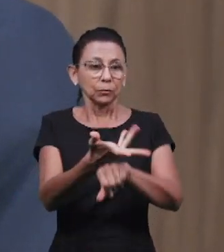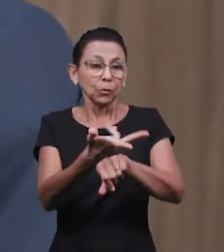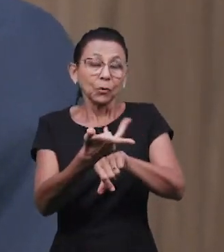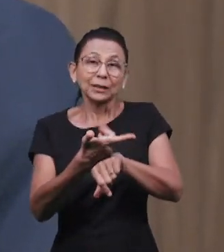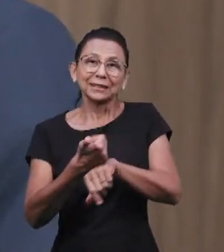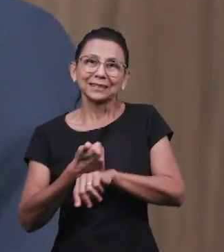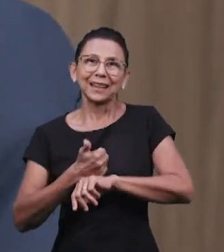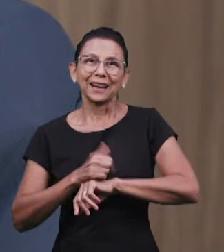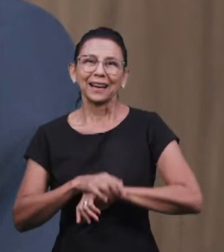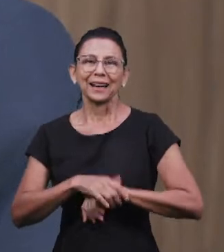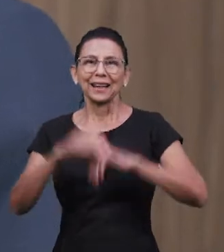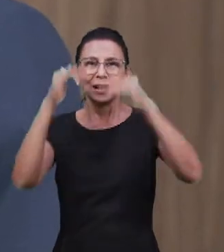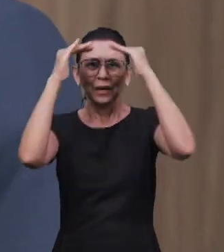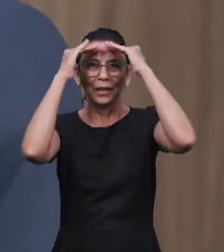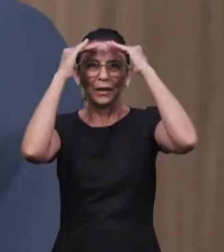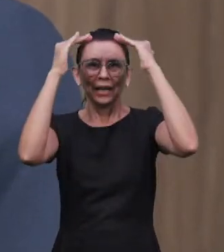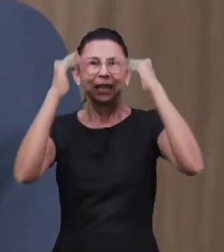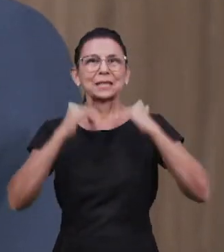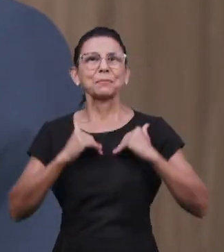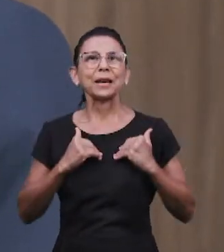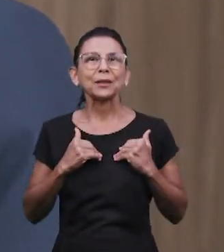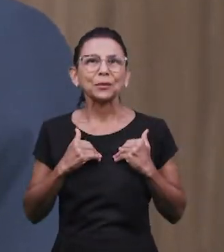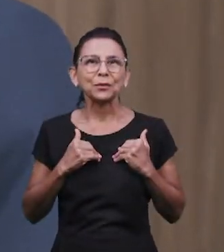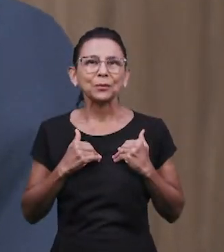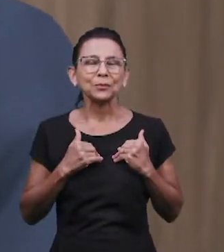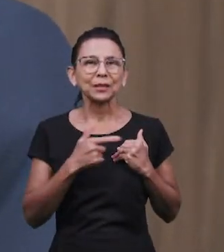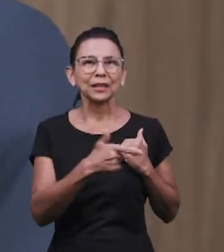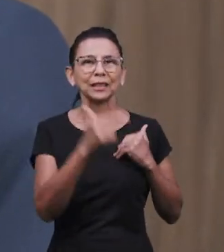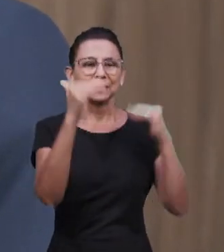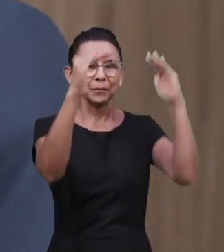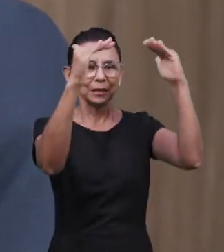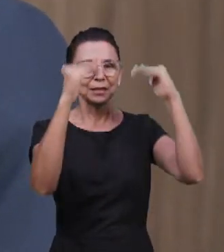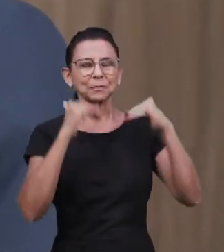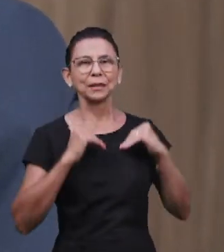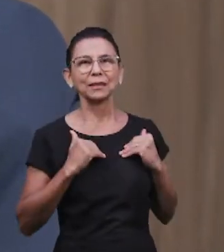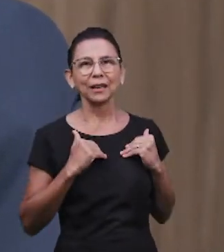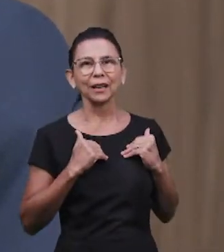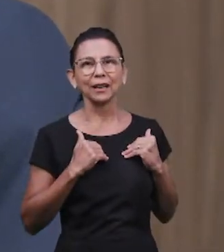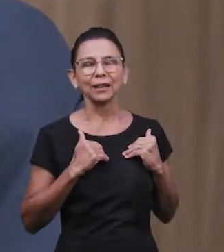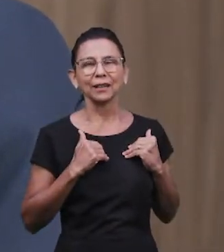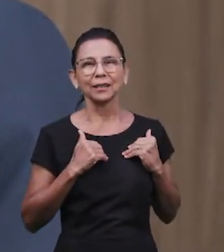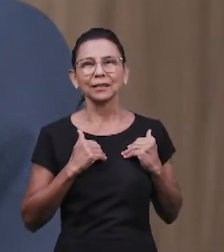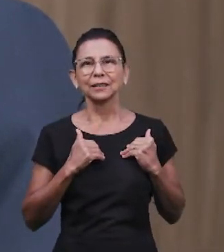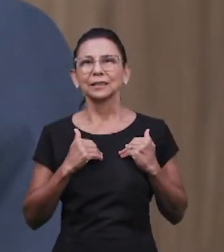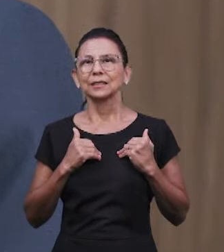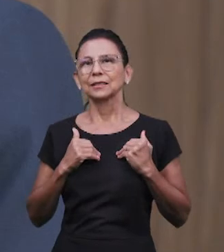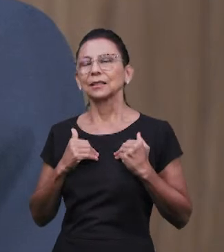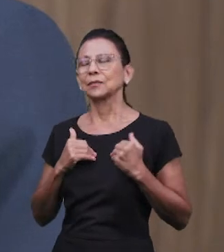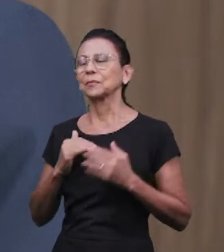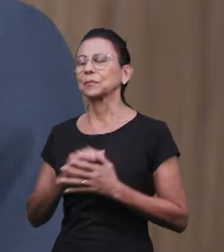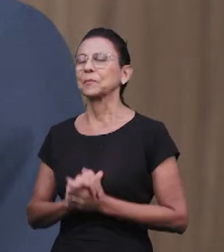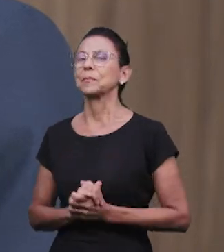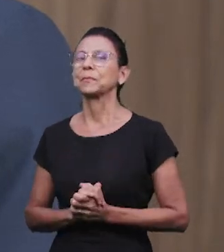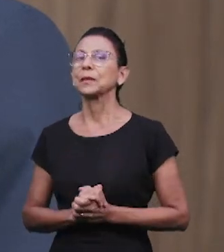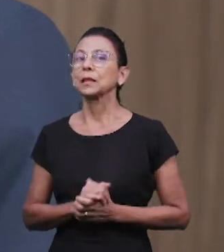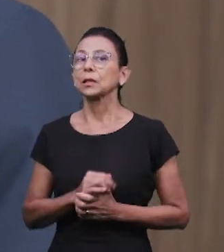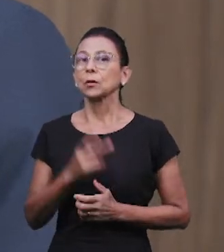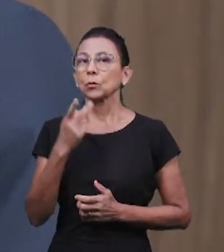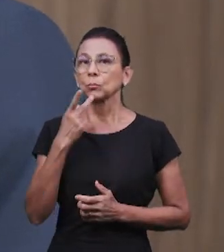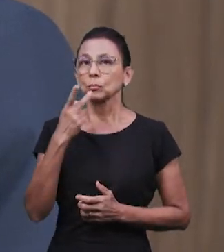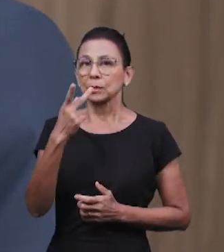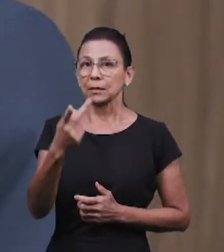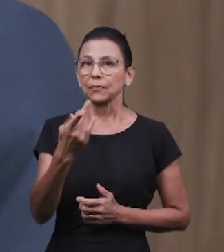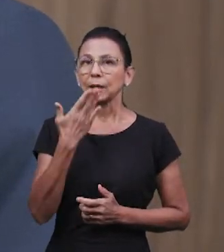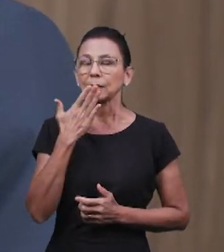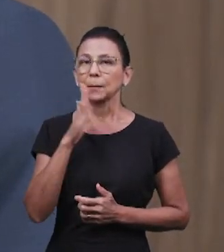autoridade diante do filho? Eu acho que esse é um aspecto muito importante. Você, como pai, você vai conquistar a sua autoridade se